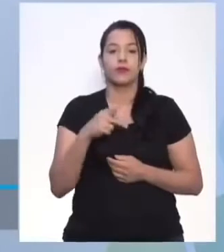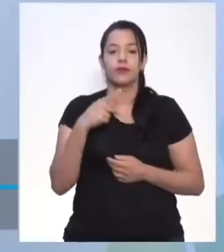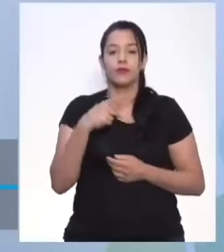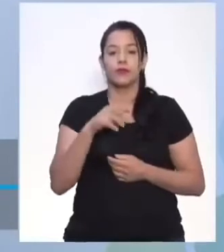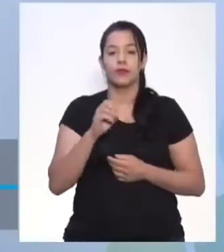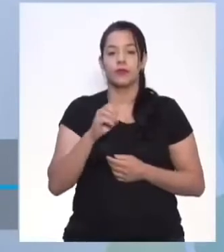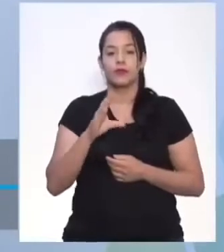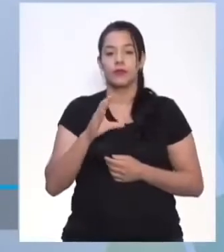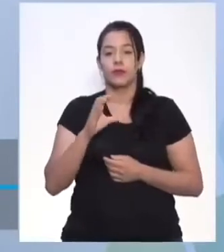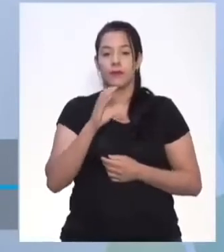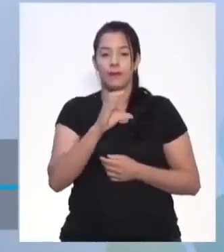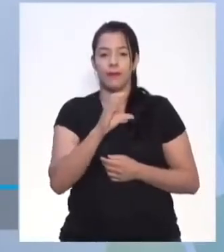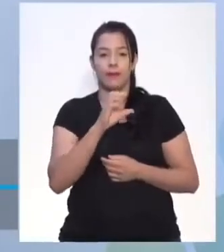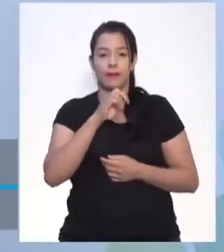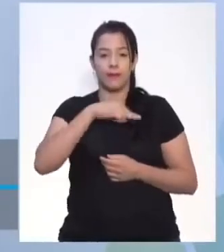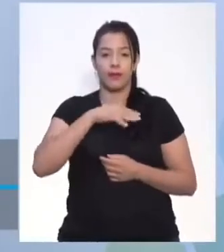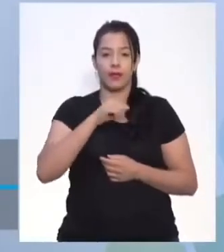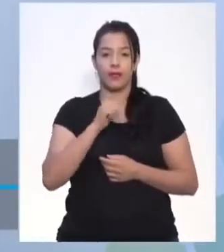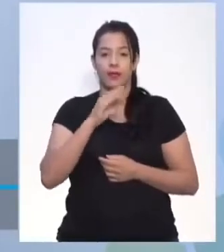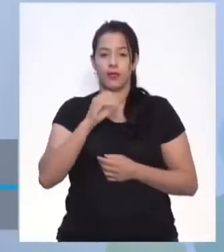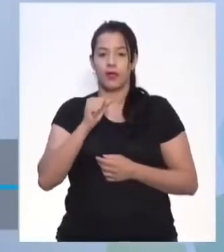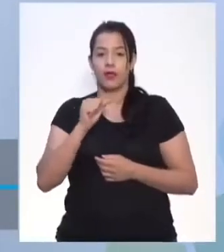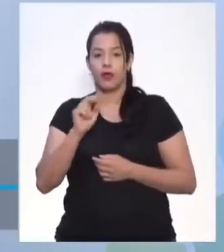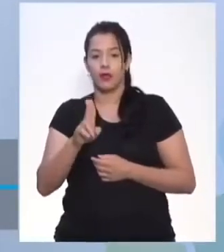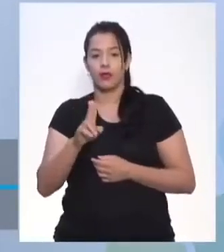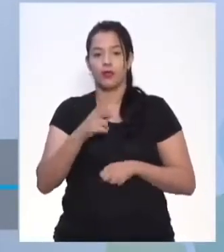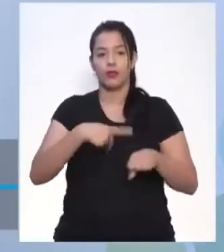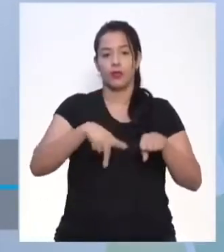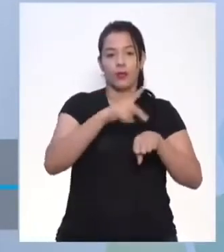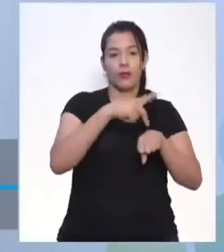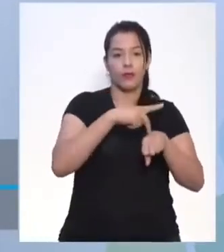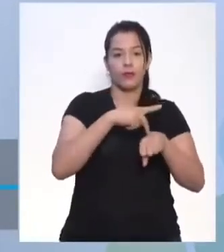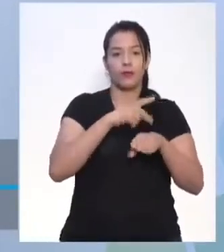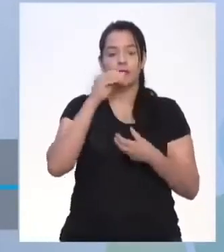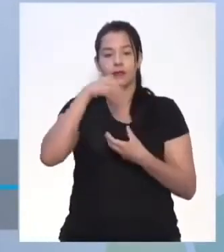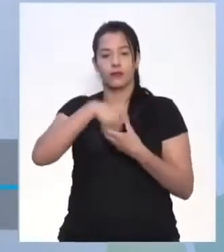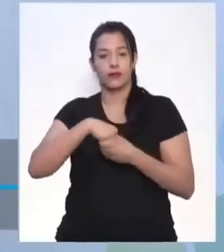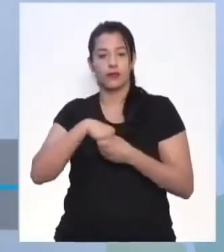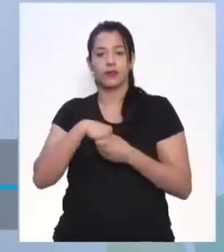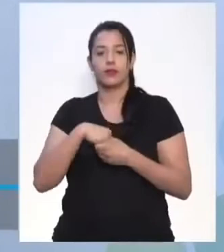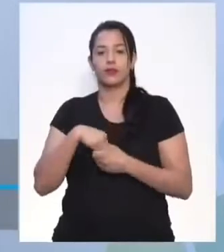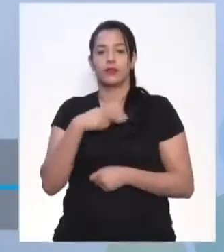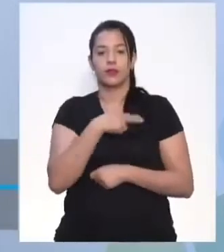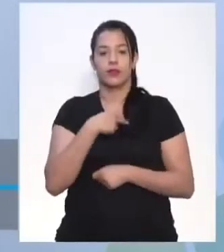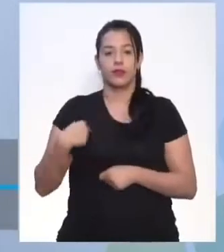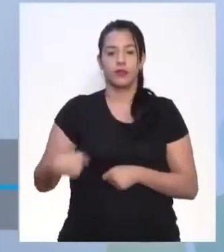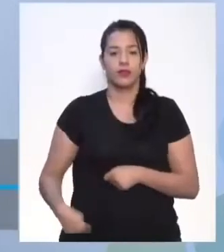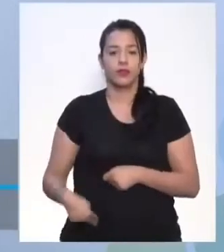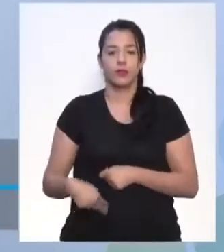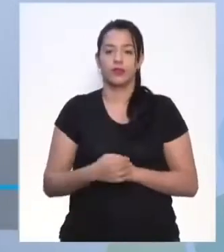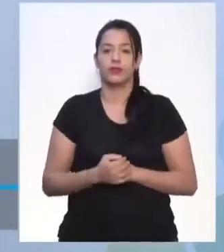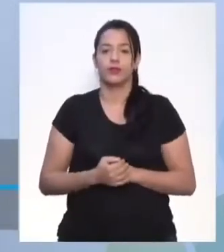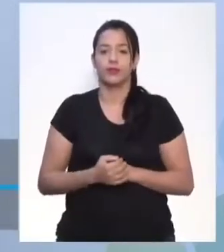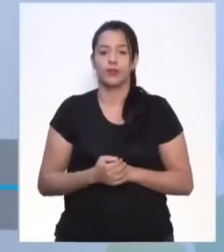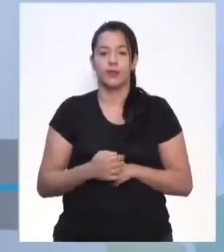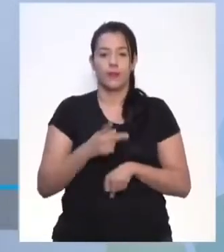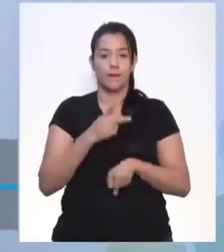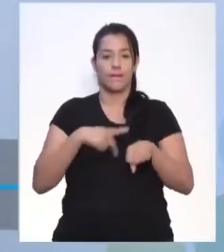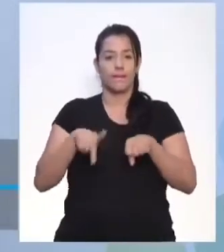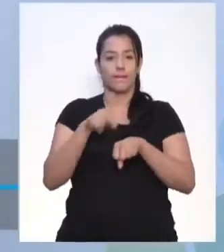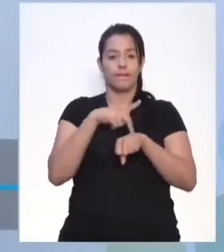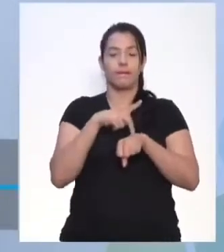gente? Macau não é um país, né? Está aí dentro da China, tá? Uma cidade chinesa. Então, corrigindo, não é